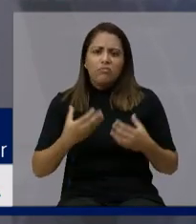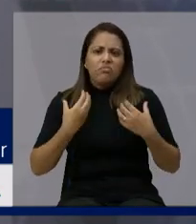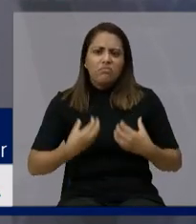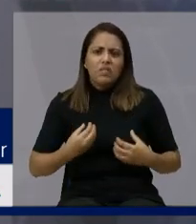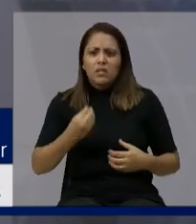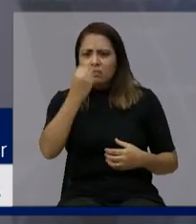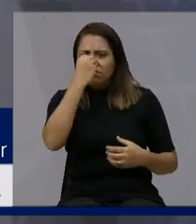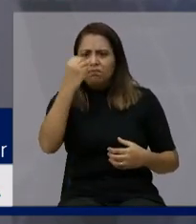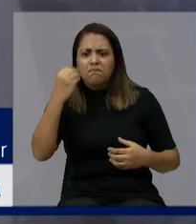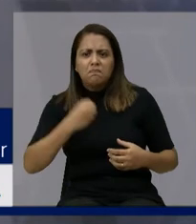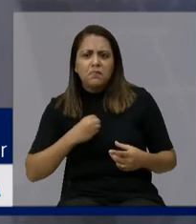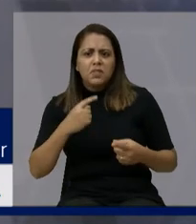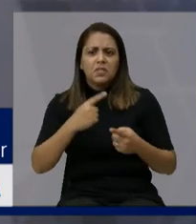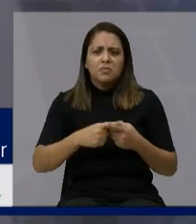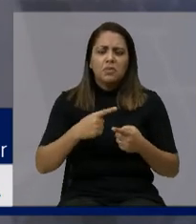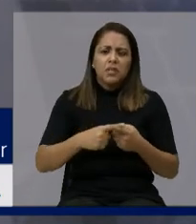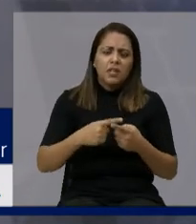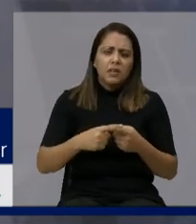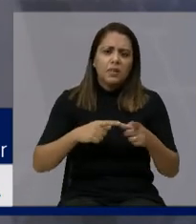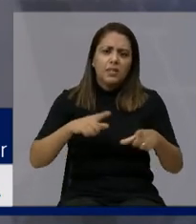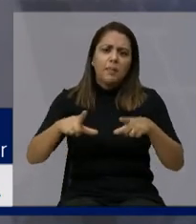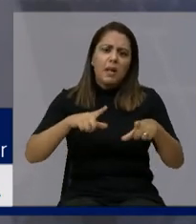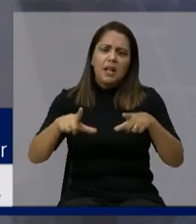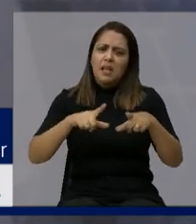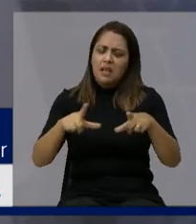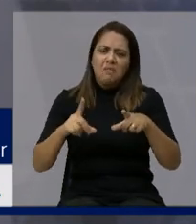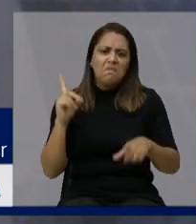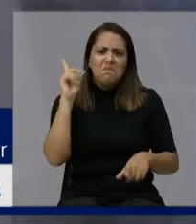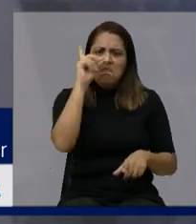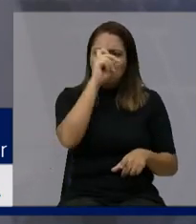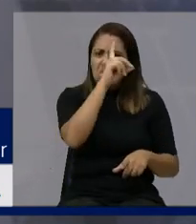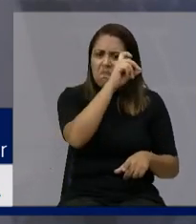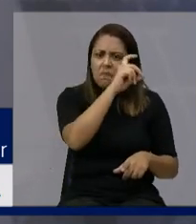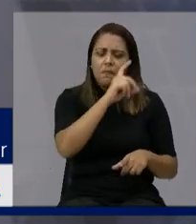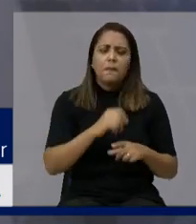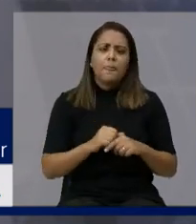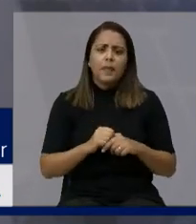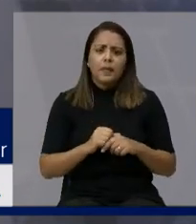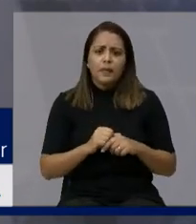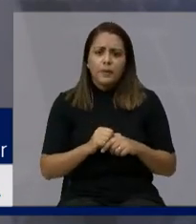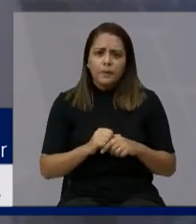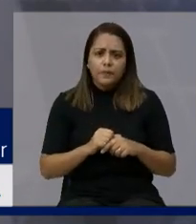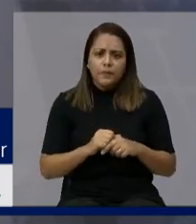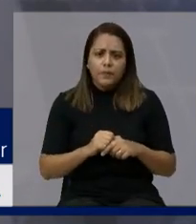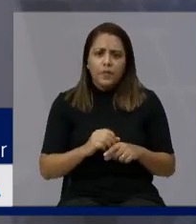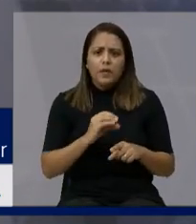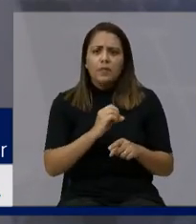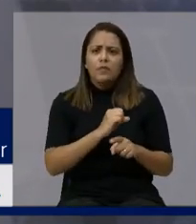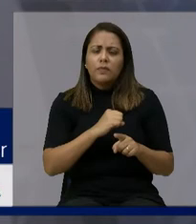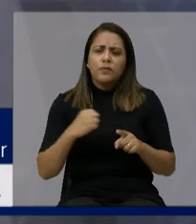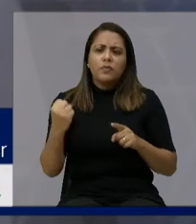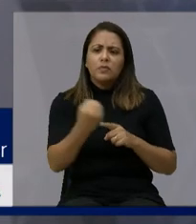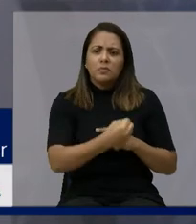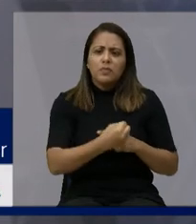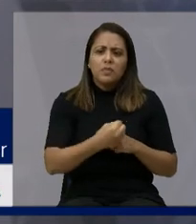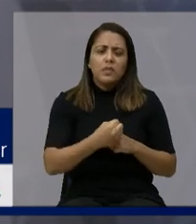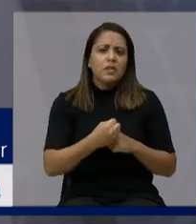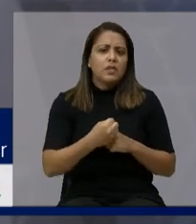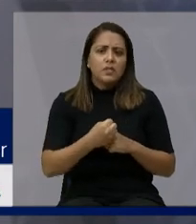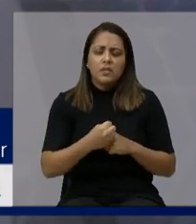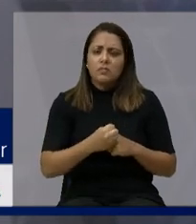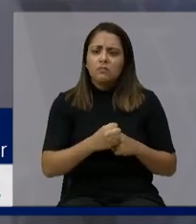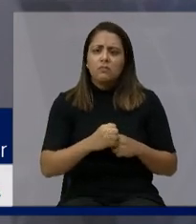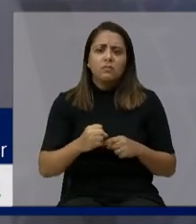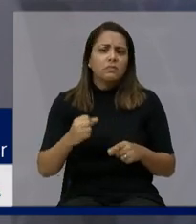e precarização nos locais de trabalho. A Fundação negou diversas